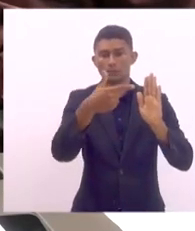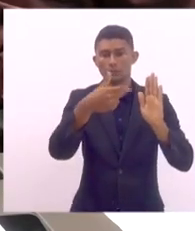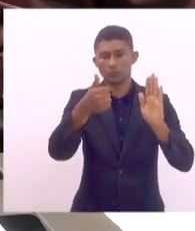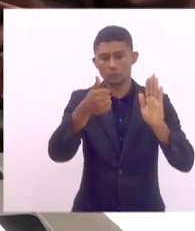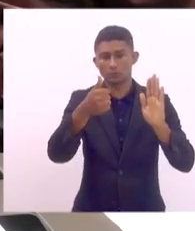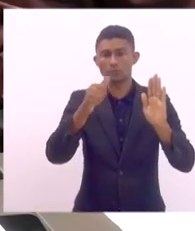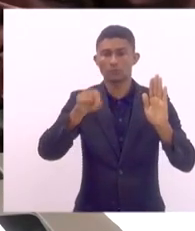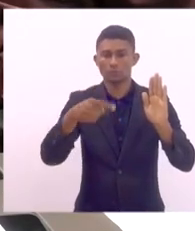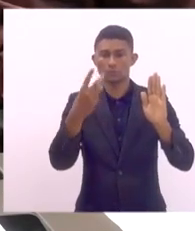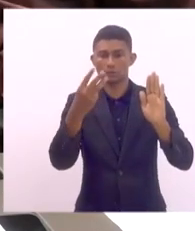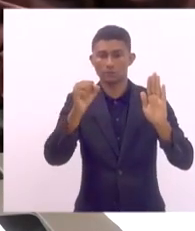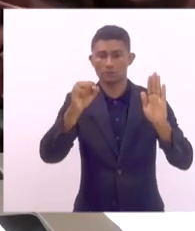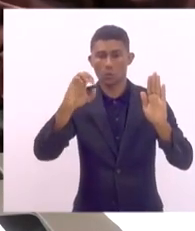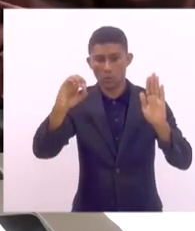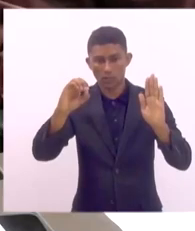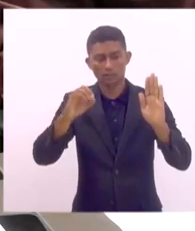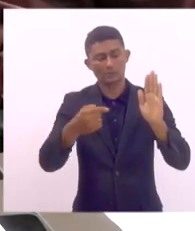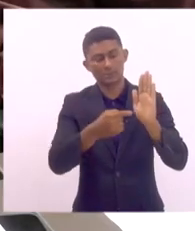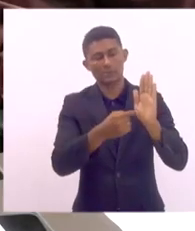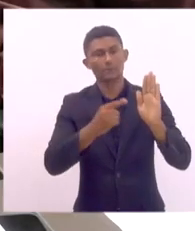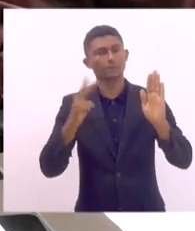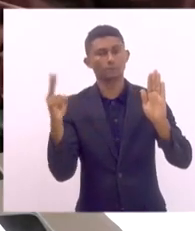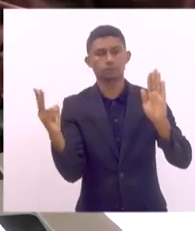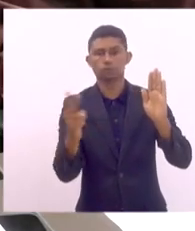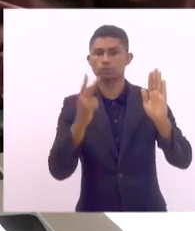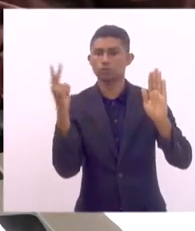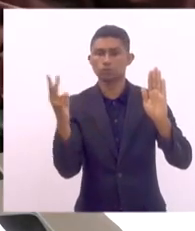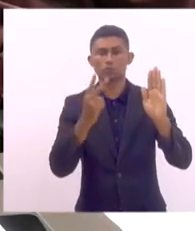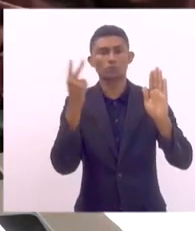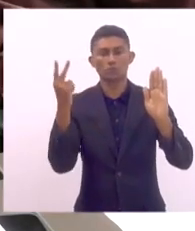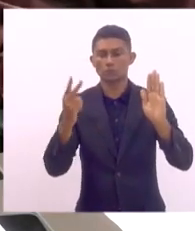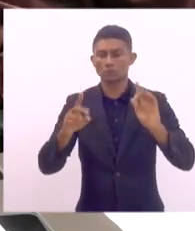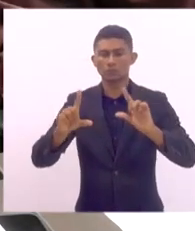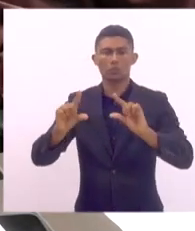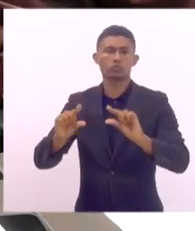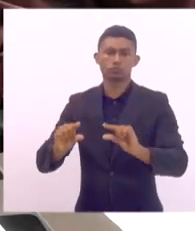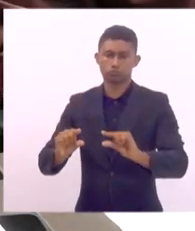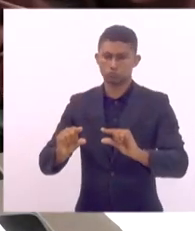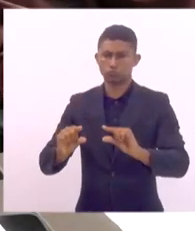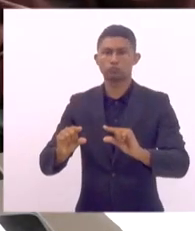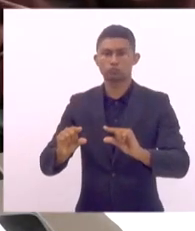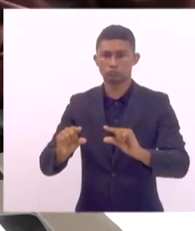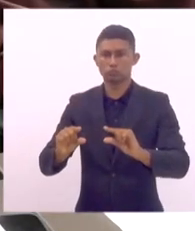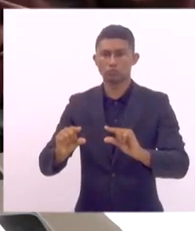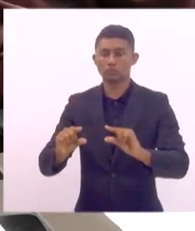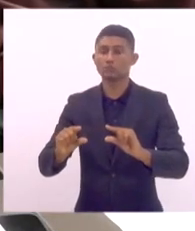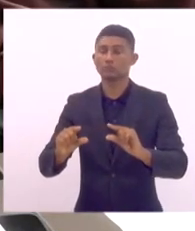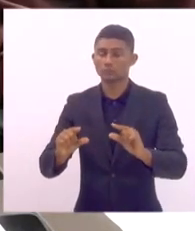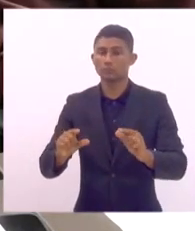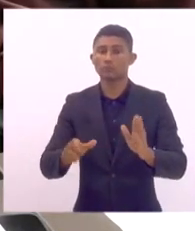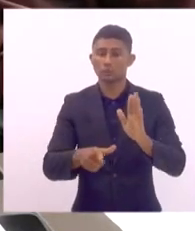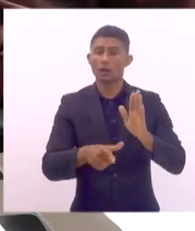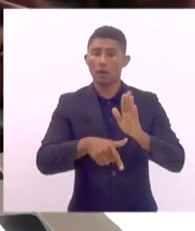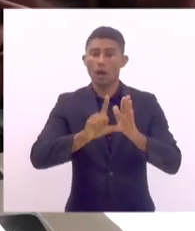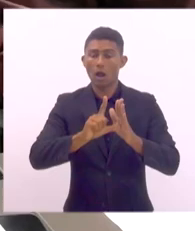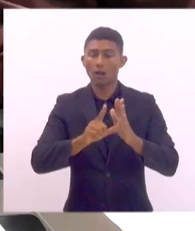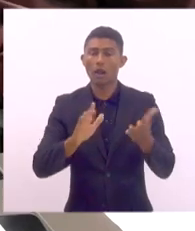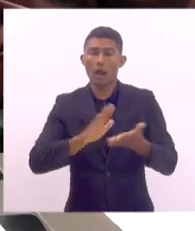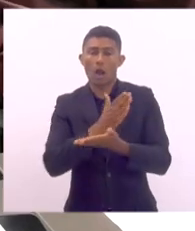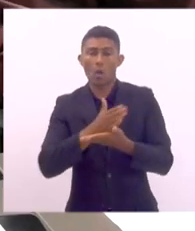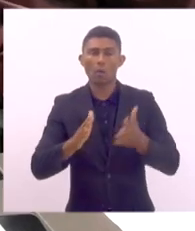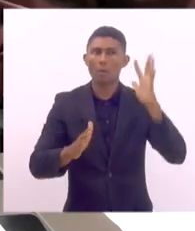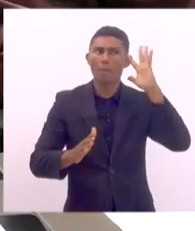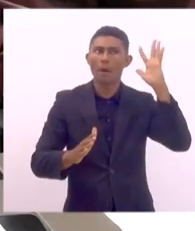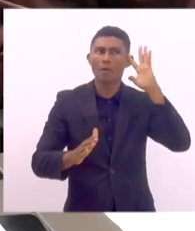121.380. Esse valor é muito, muito, muito menor dos números que se fantasiava à